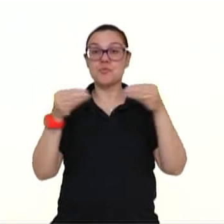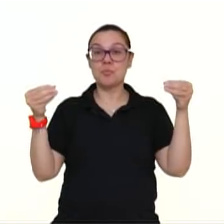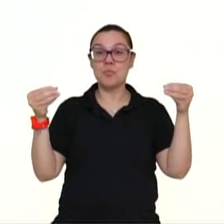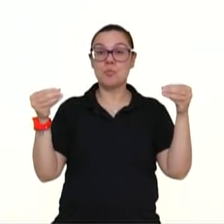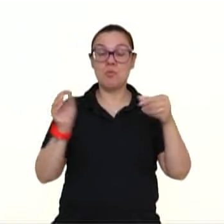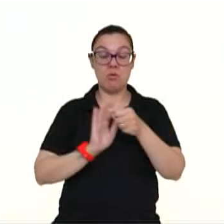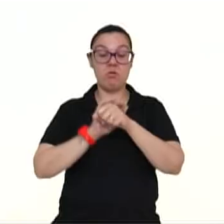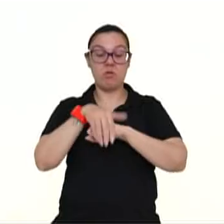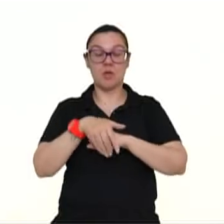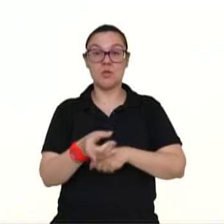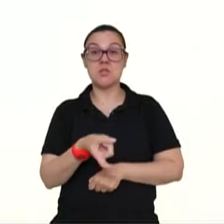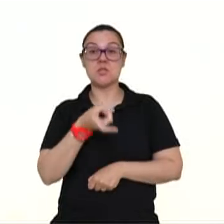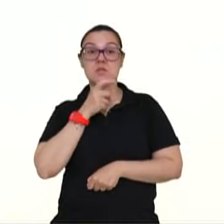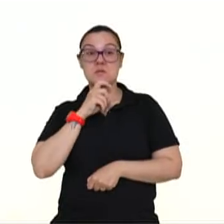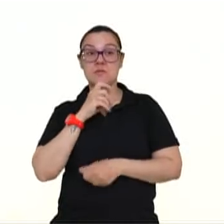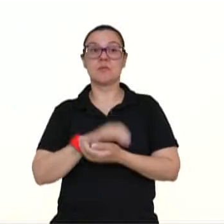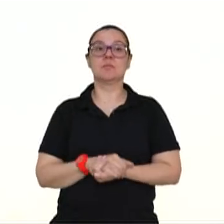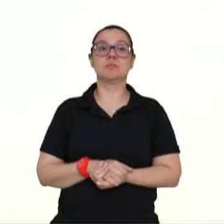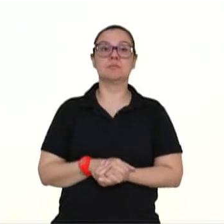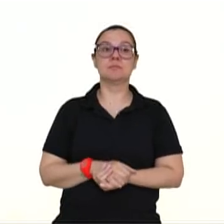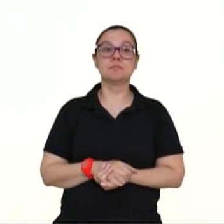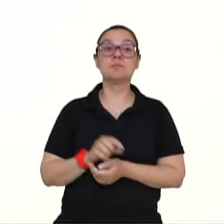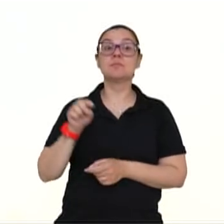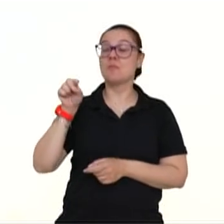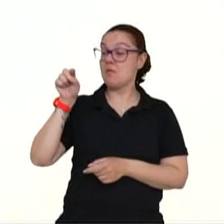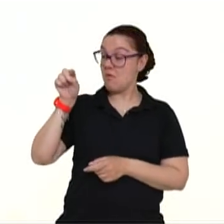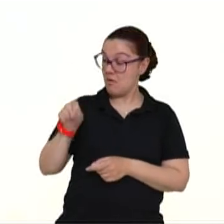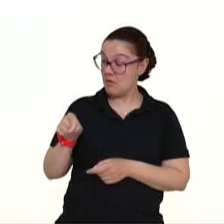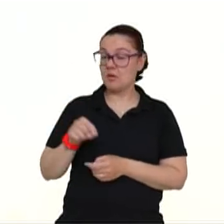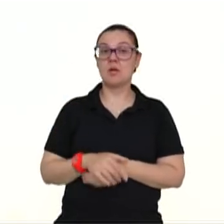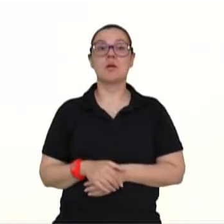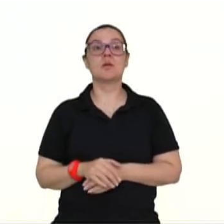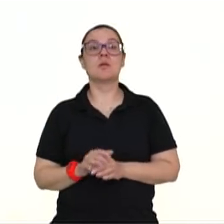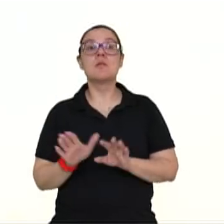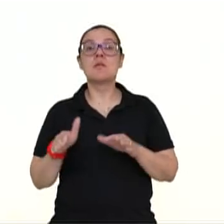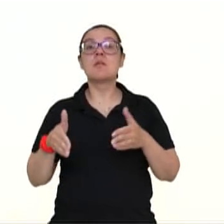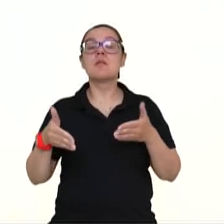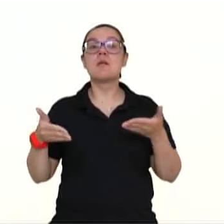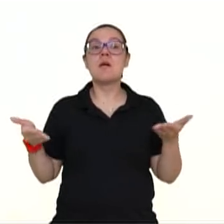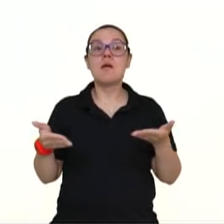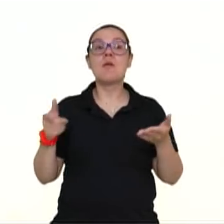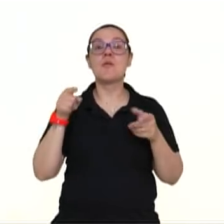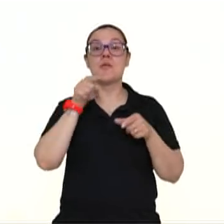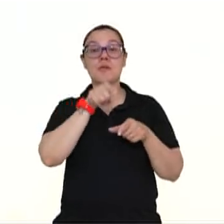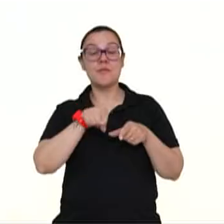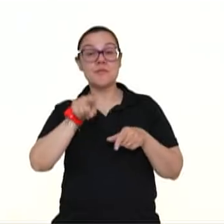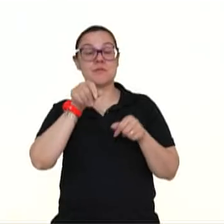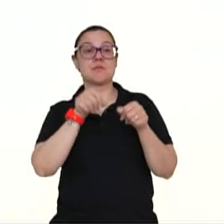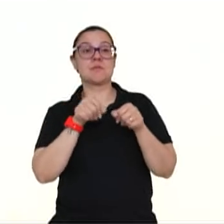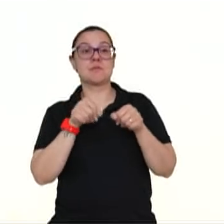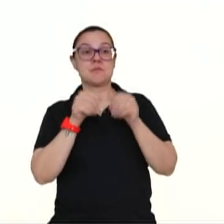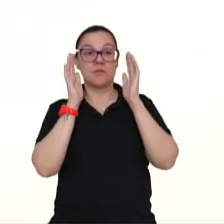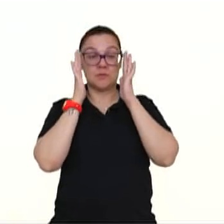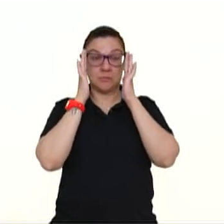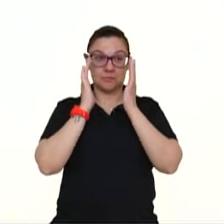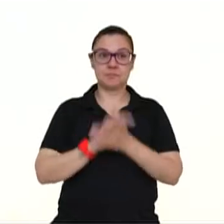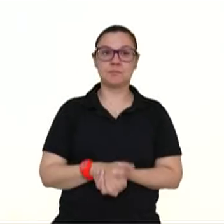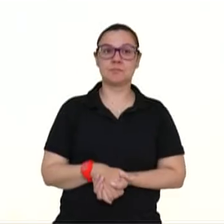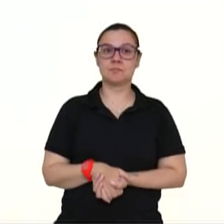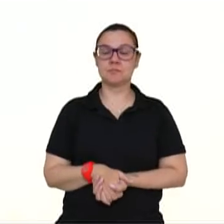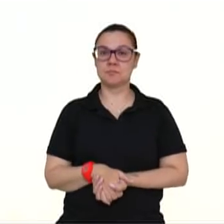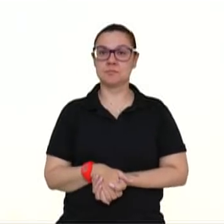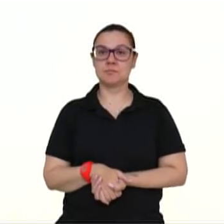noite esfriou. Repeti ali. Então, o que eu quero que vocês façam aqui nesse